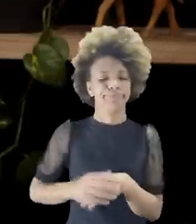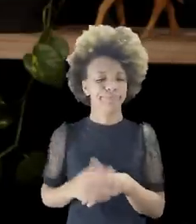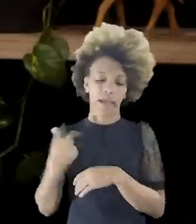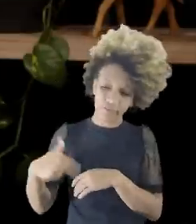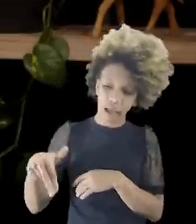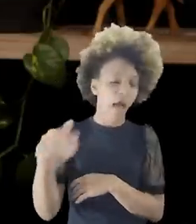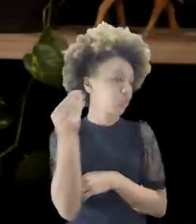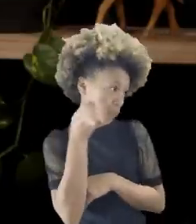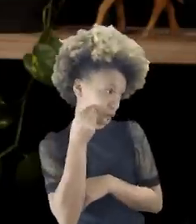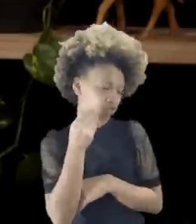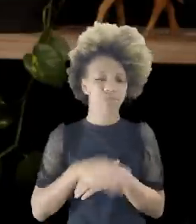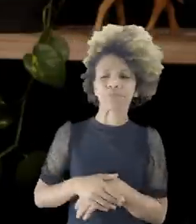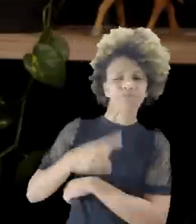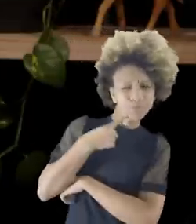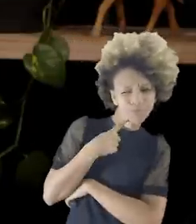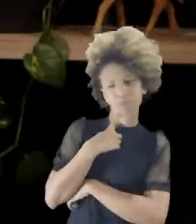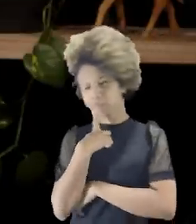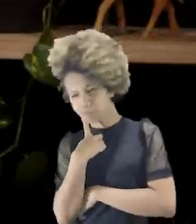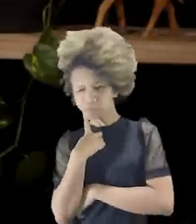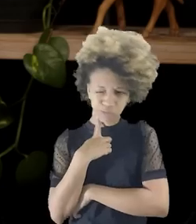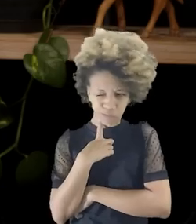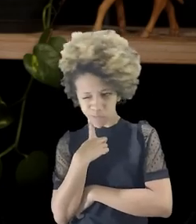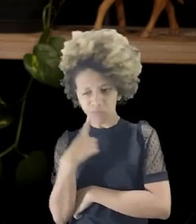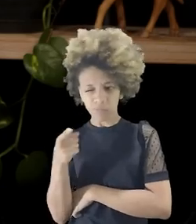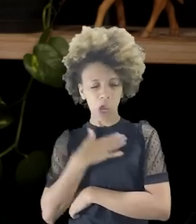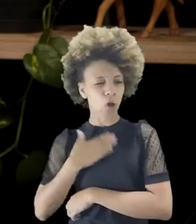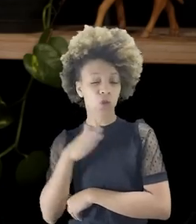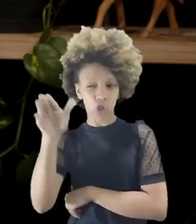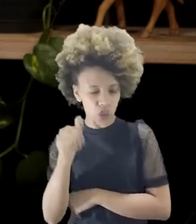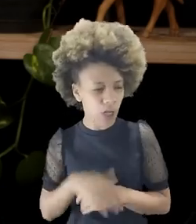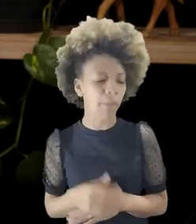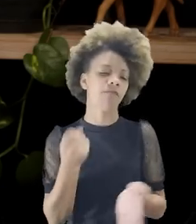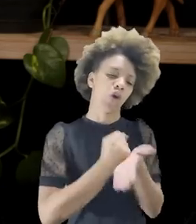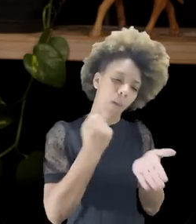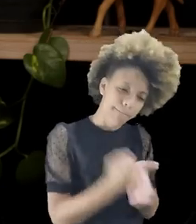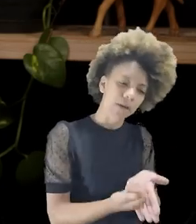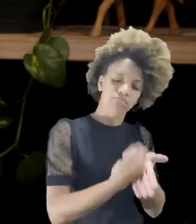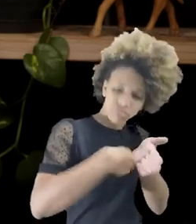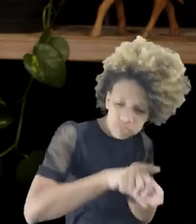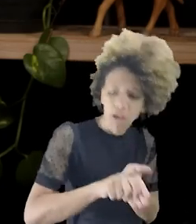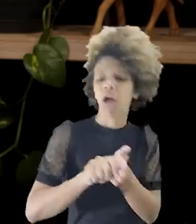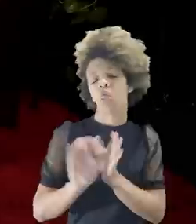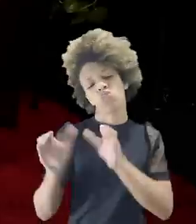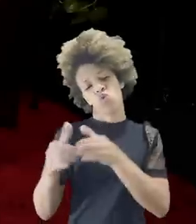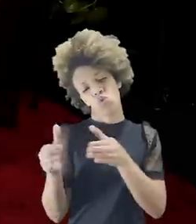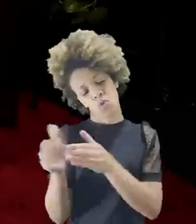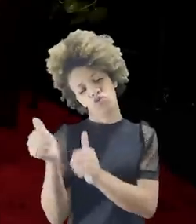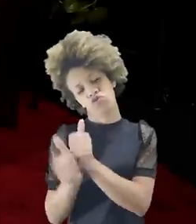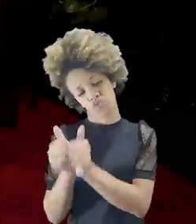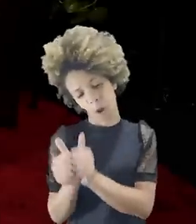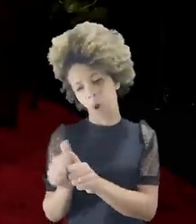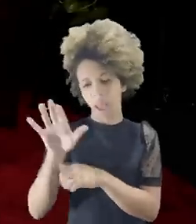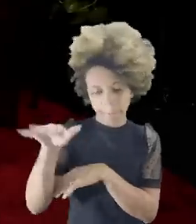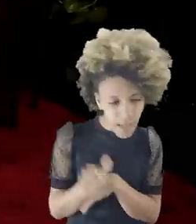no teste aí o cara gosta eu olheiro chama ele tal ele vai lá entra em contato com o clube aí tem um empresário que